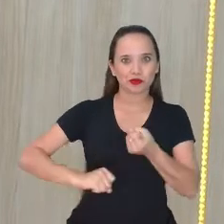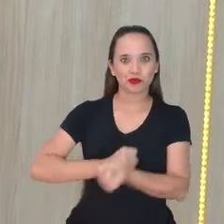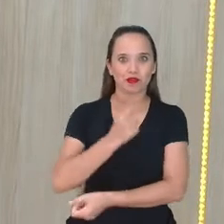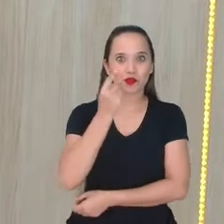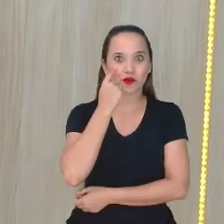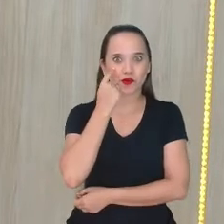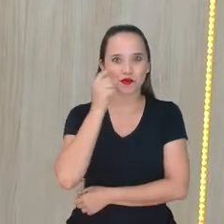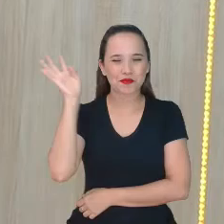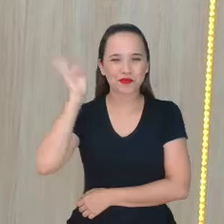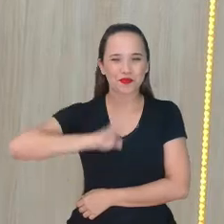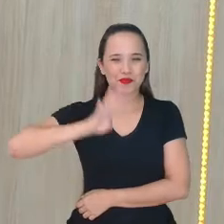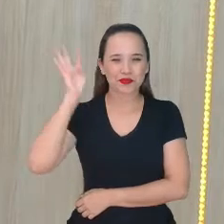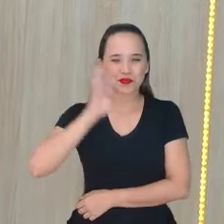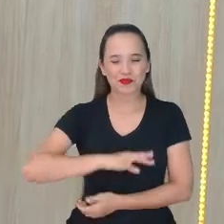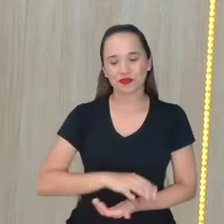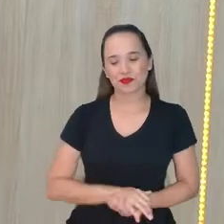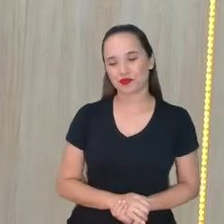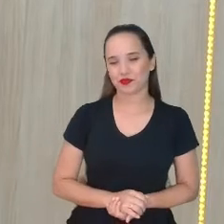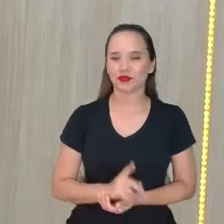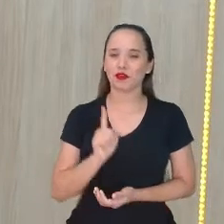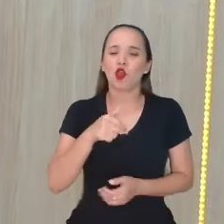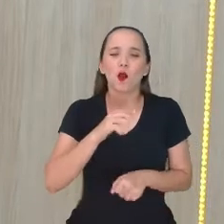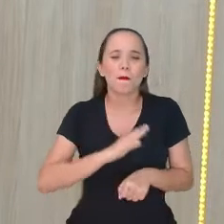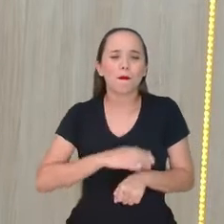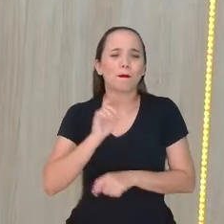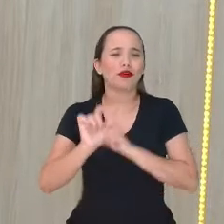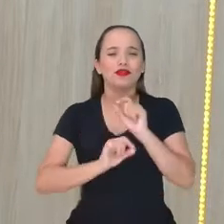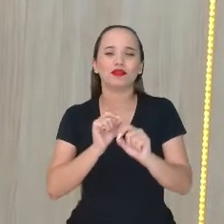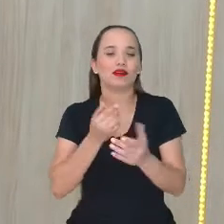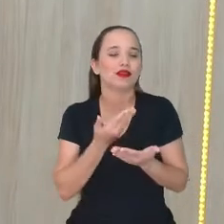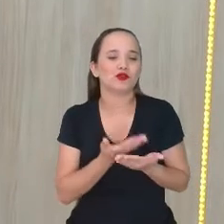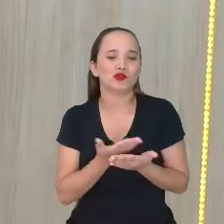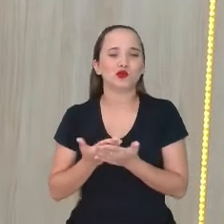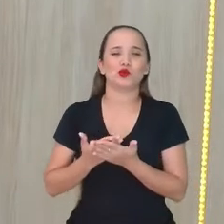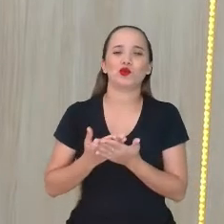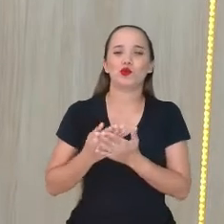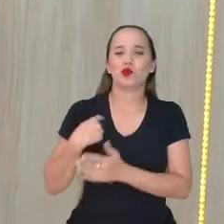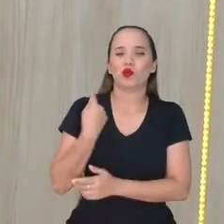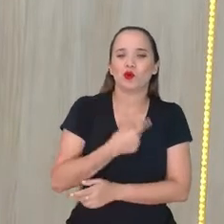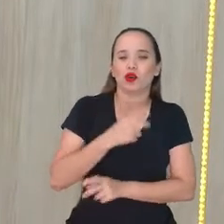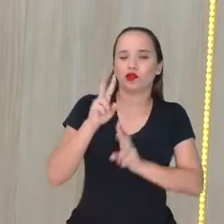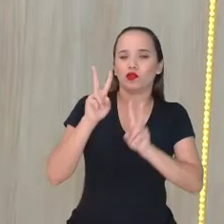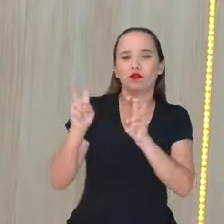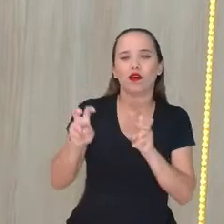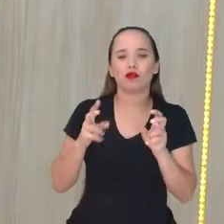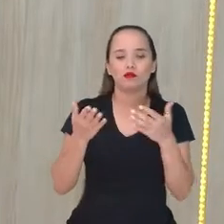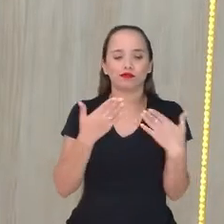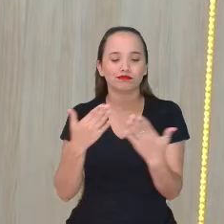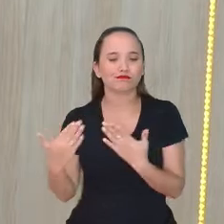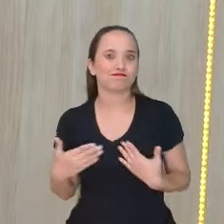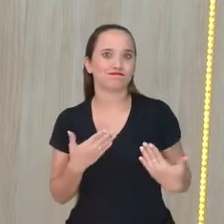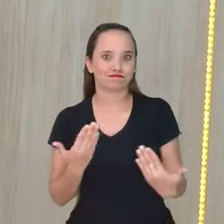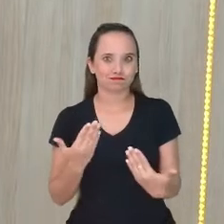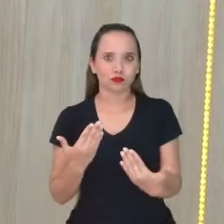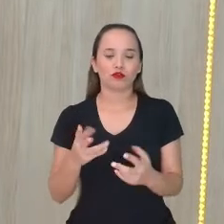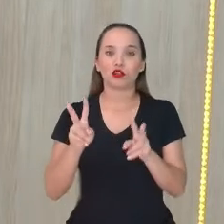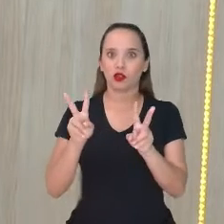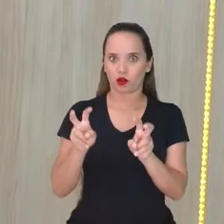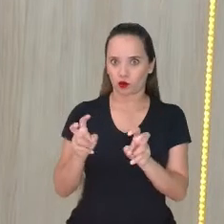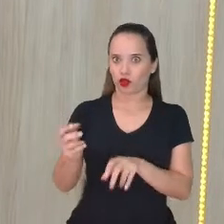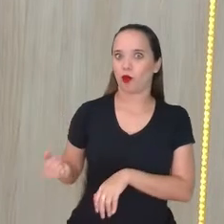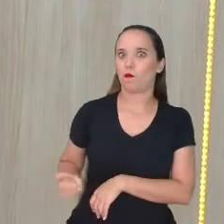que massa, né? Mais um momento de estudo para a gente conversar um pouquinho, né? Hoje um tema bem